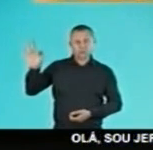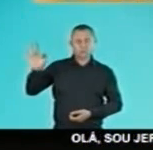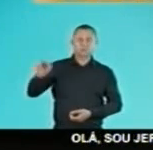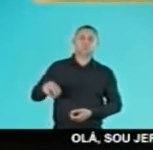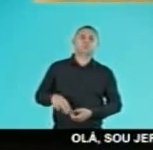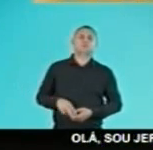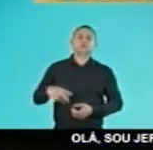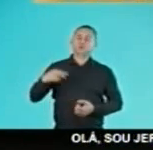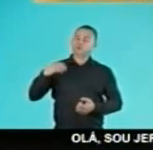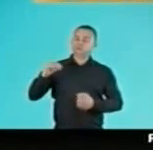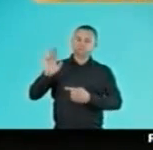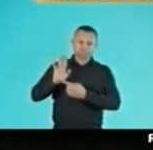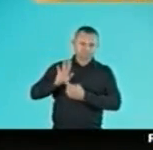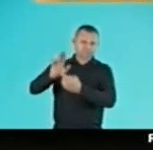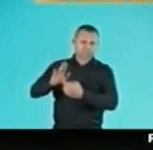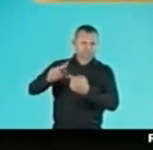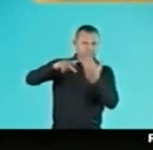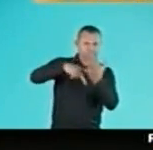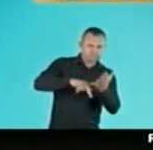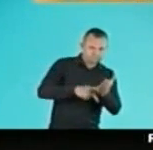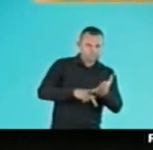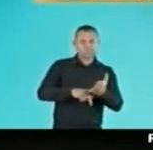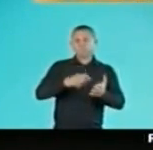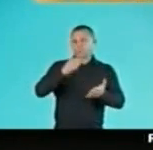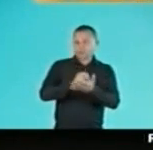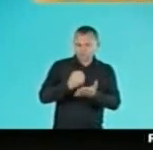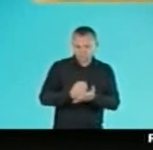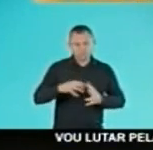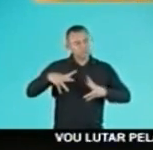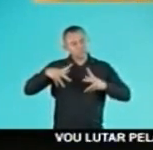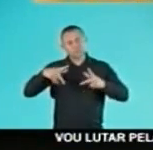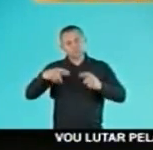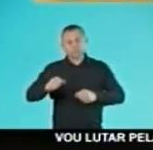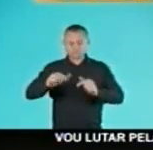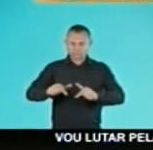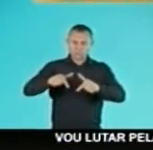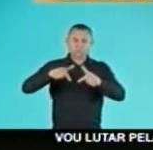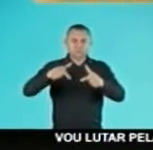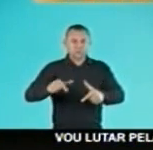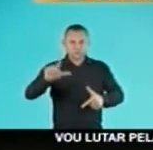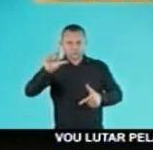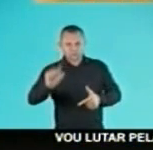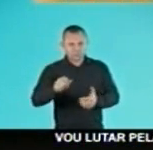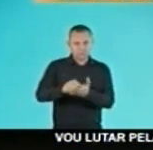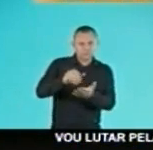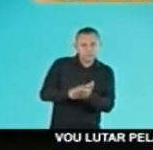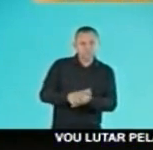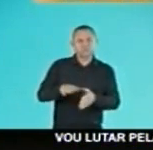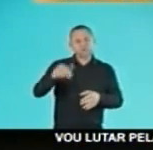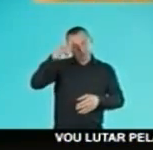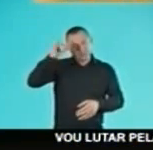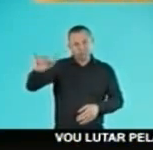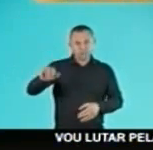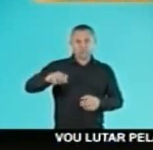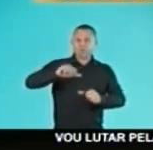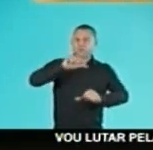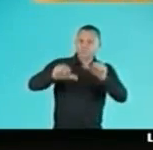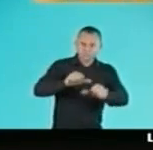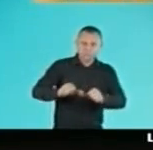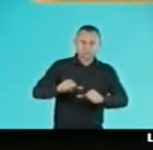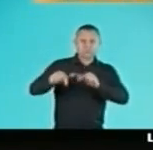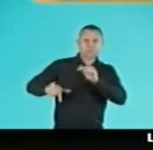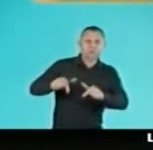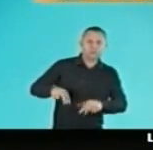federal, 3113, representando o movimento sindical e social. Vou lutar pela redução de imposto e contra a reforma